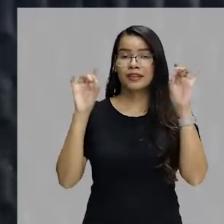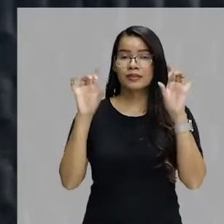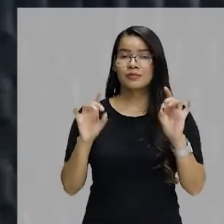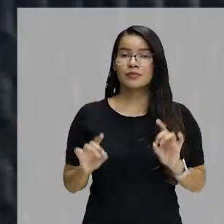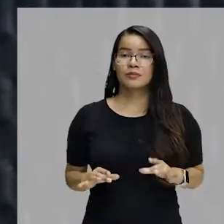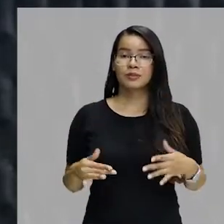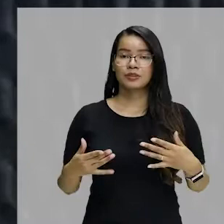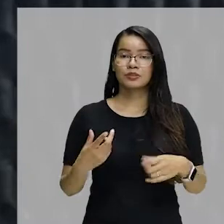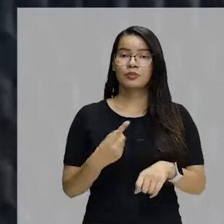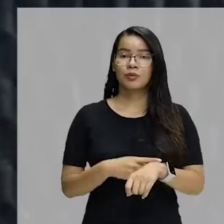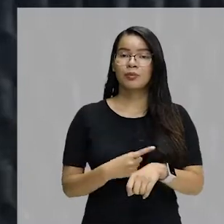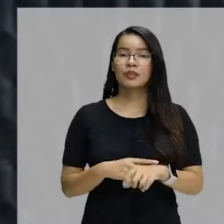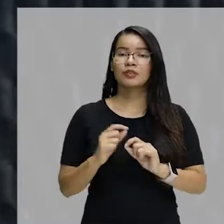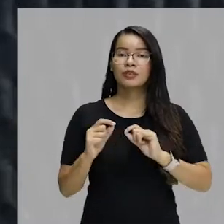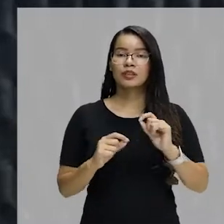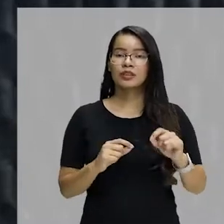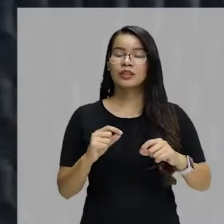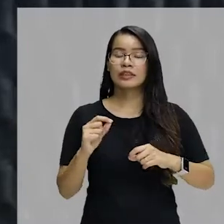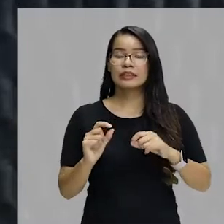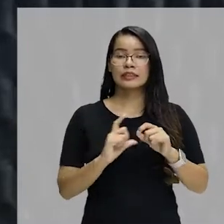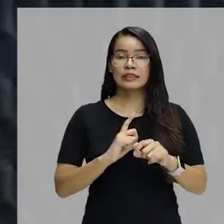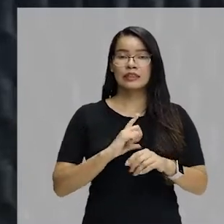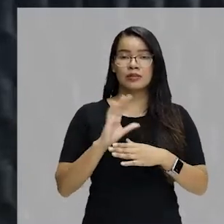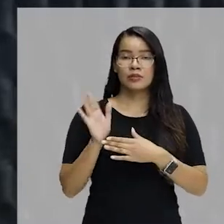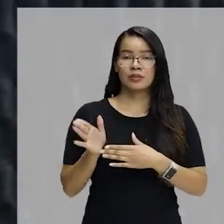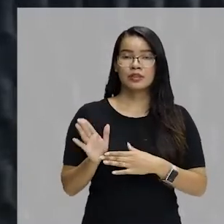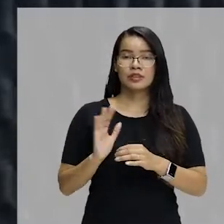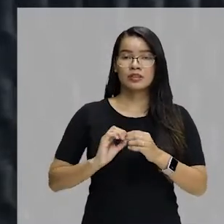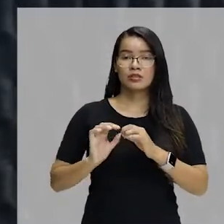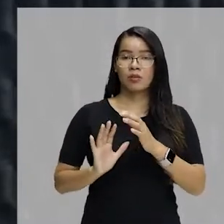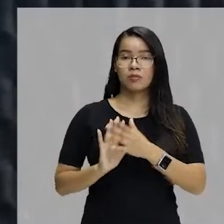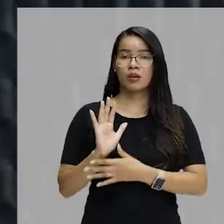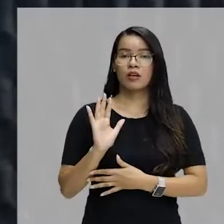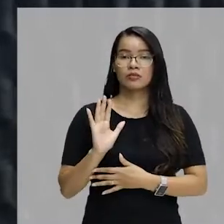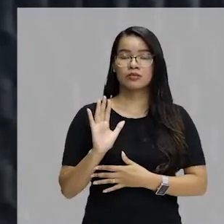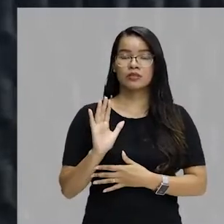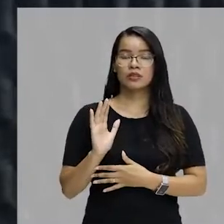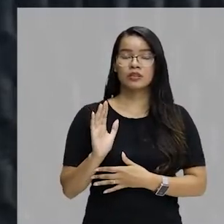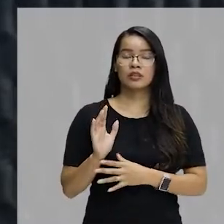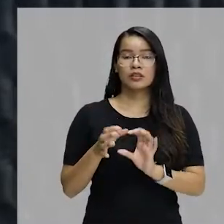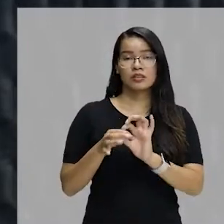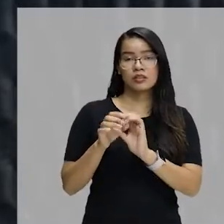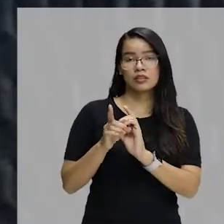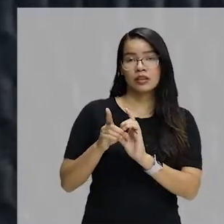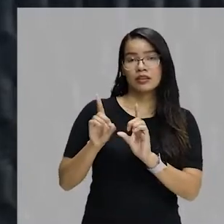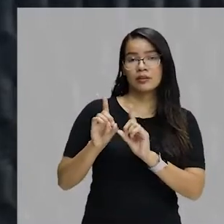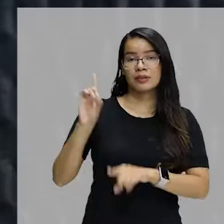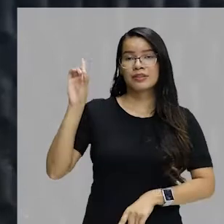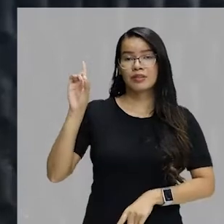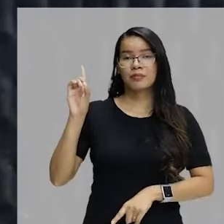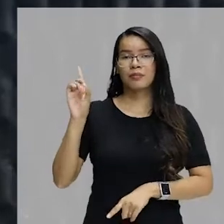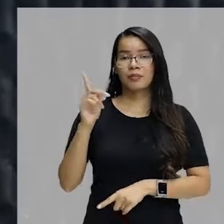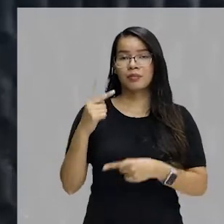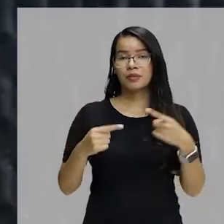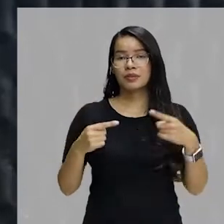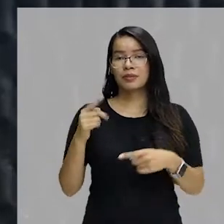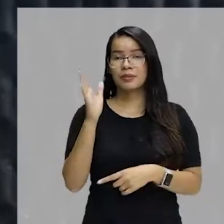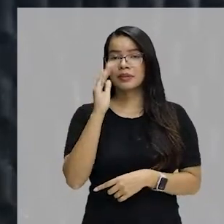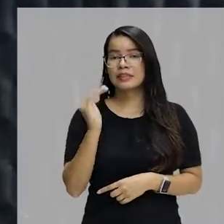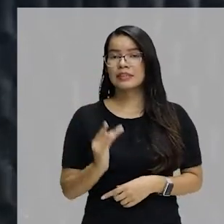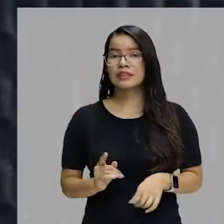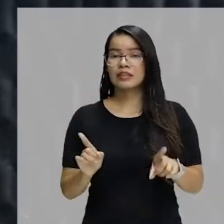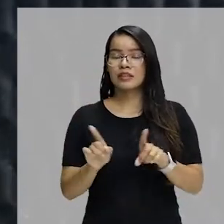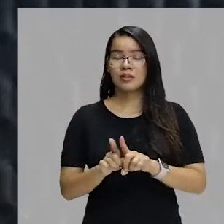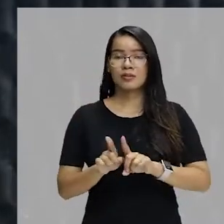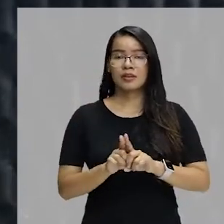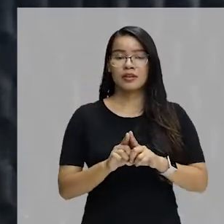no momento ali da consolidação da independência política brasileira, o reconhecimento e as lutas pela independência.